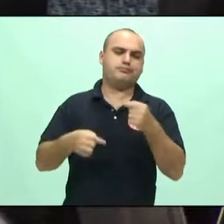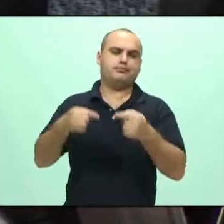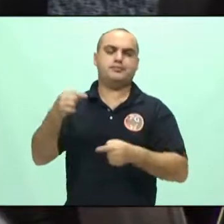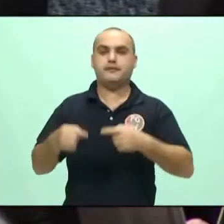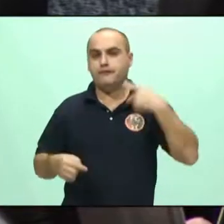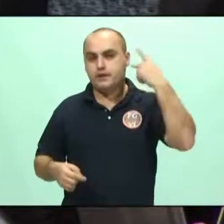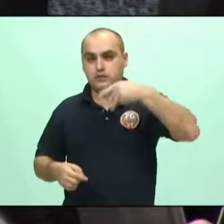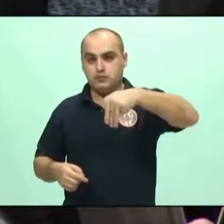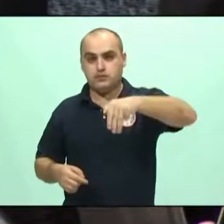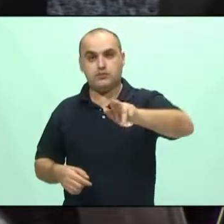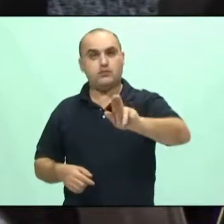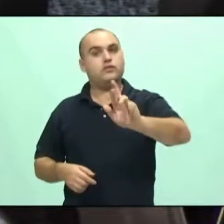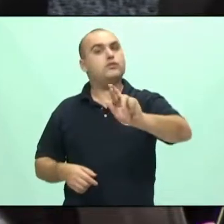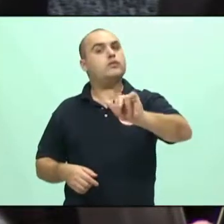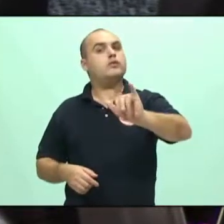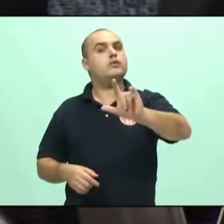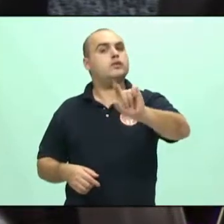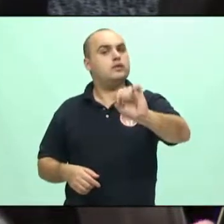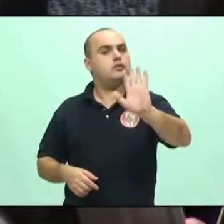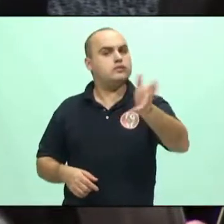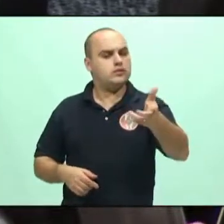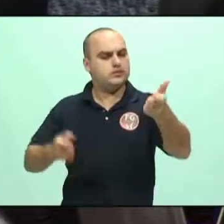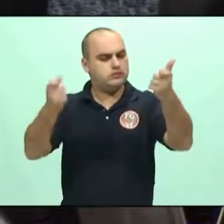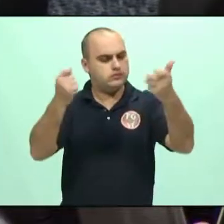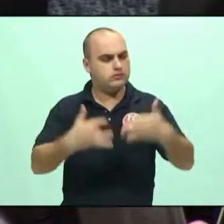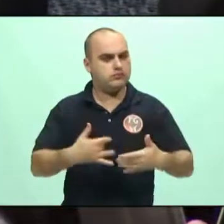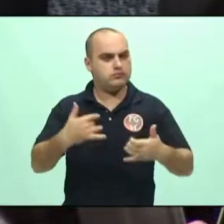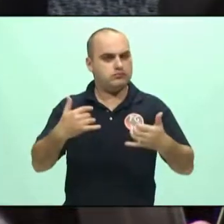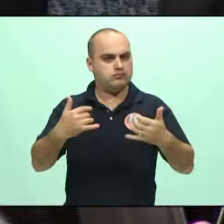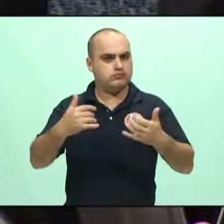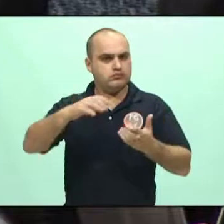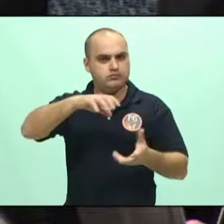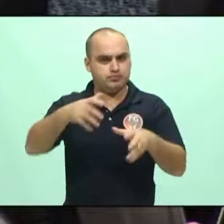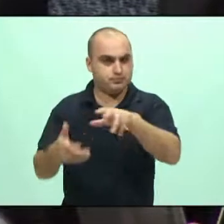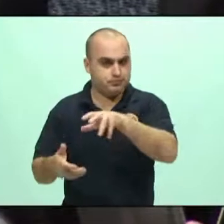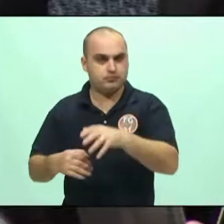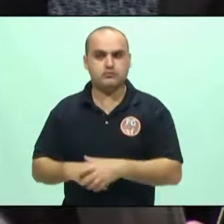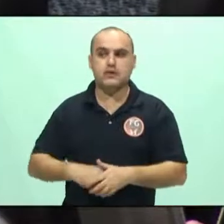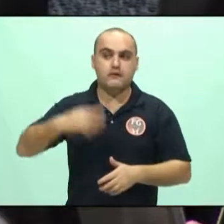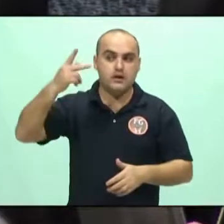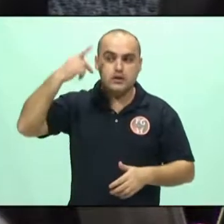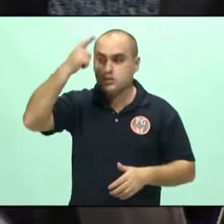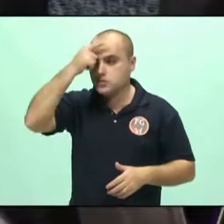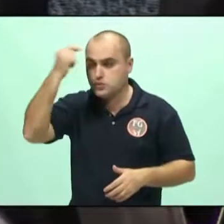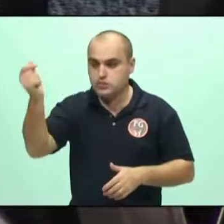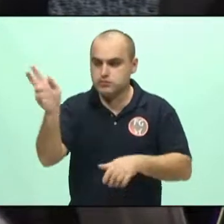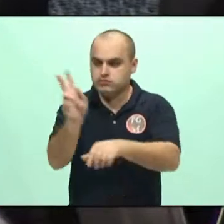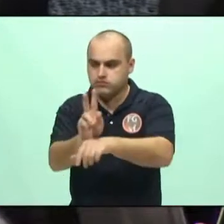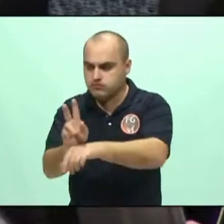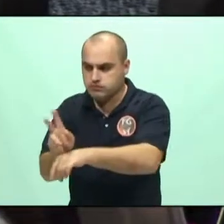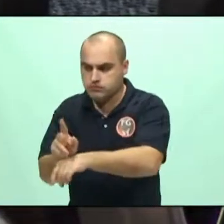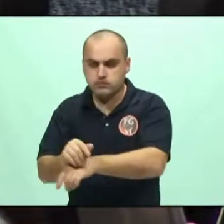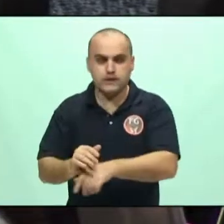Murilo mais recentemente trouxe alguns dados Vereador Rubens fez um trabalho muito importante fiscalização